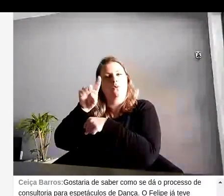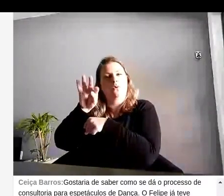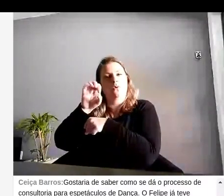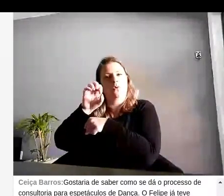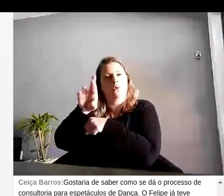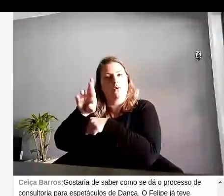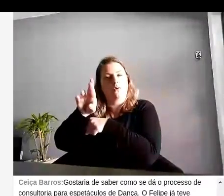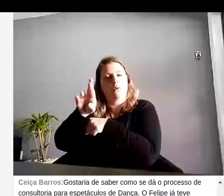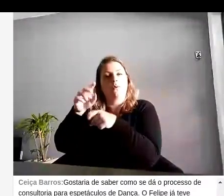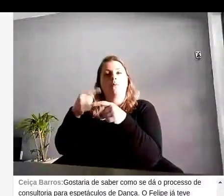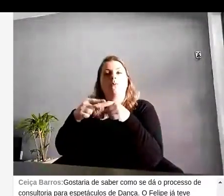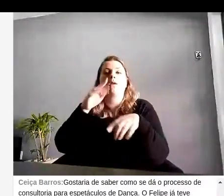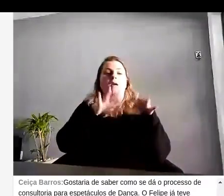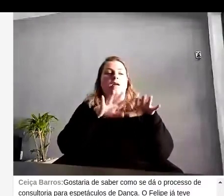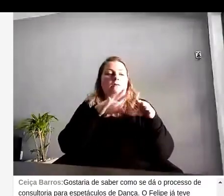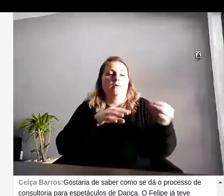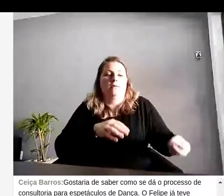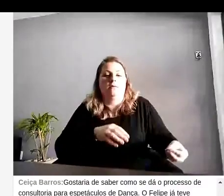gravação.